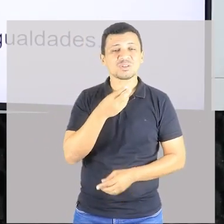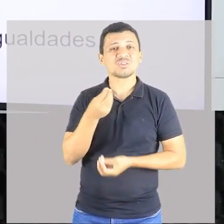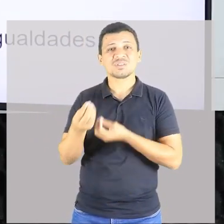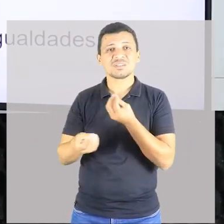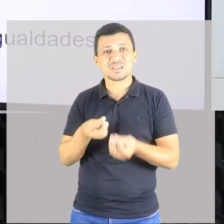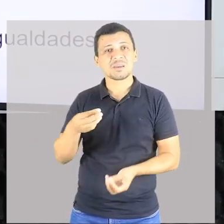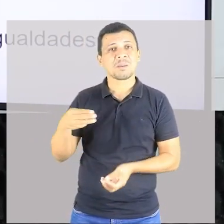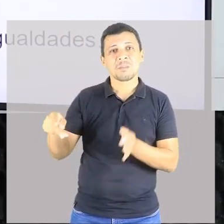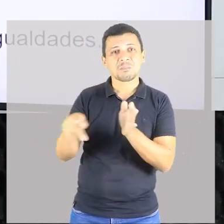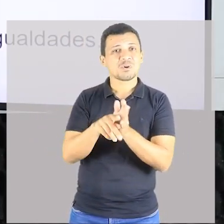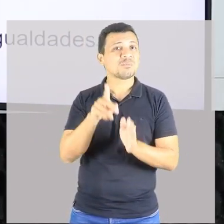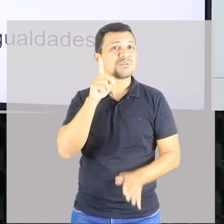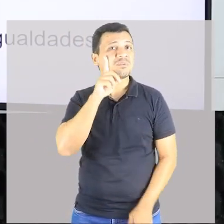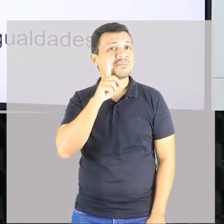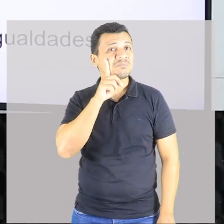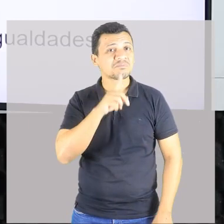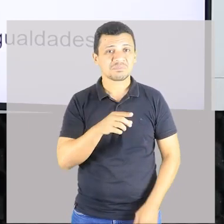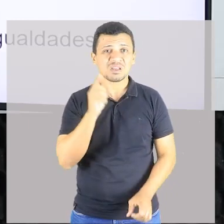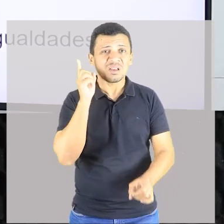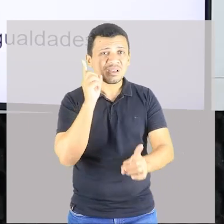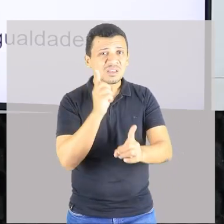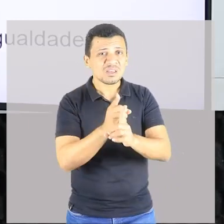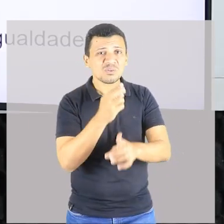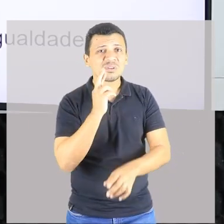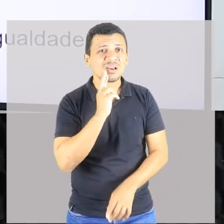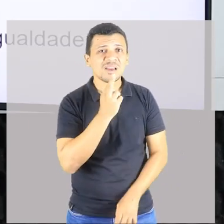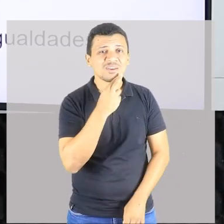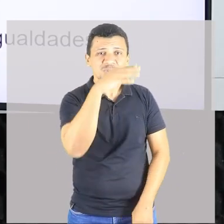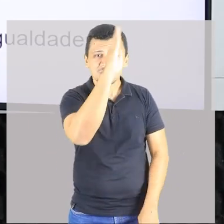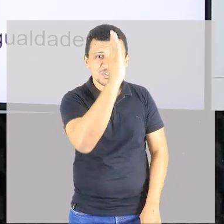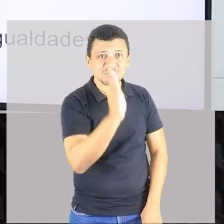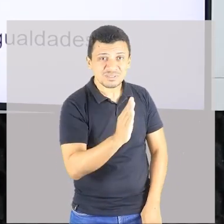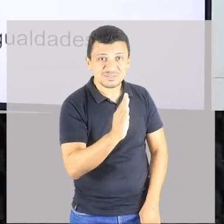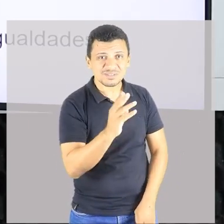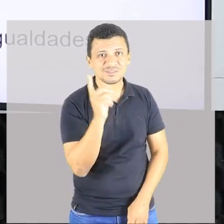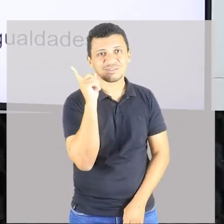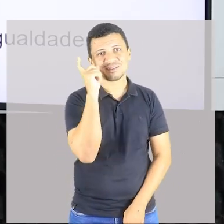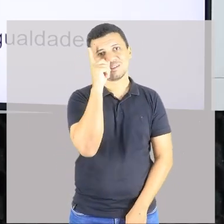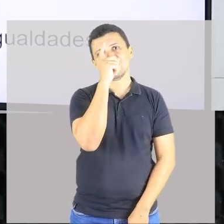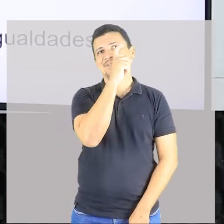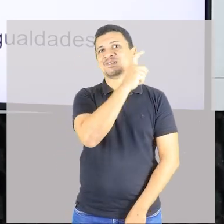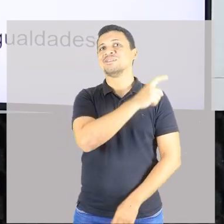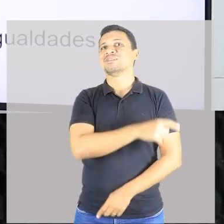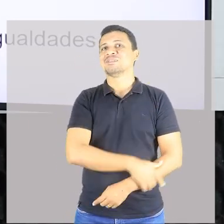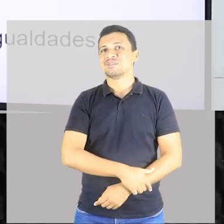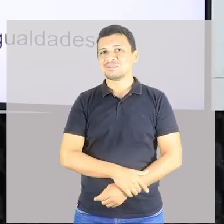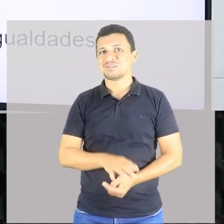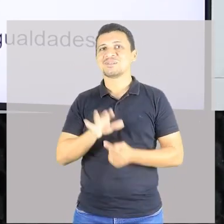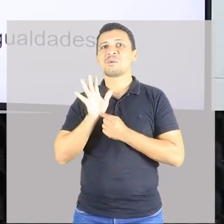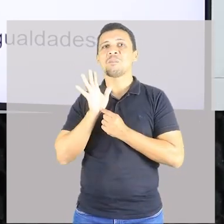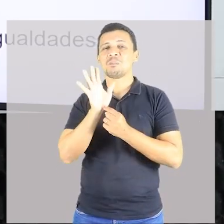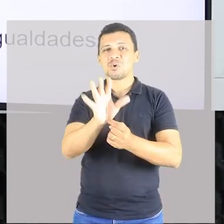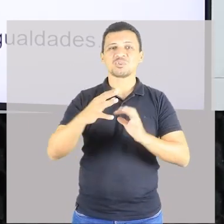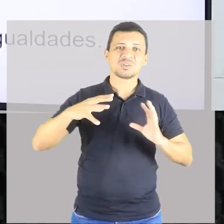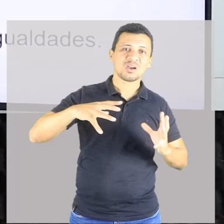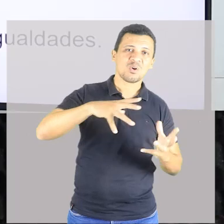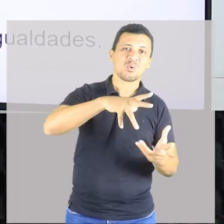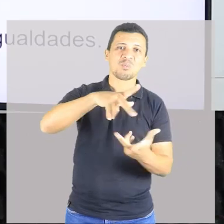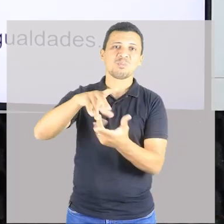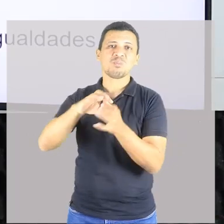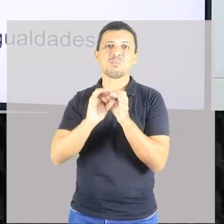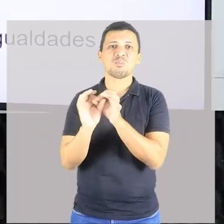como o Bob's, do que achar um restaurante brasileiro, por exemplo. Tá certo? Isso mostra como o processo de globalização